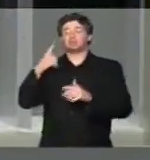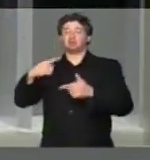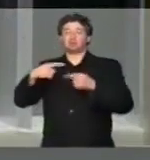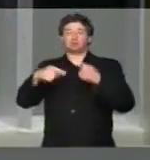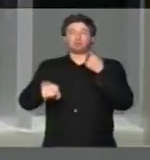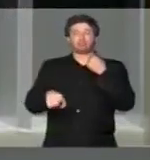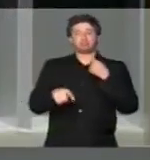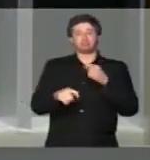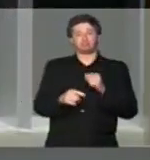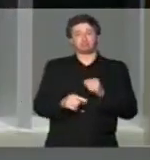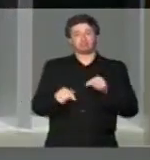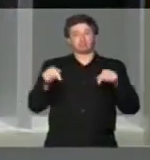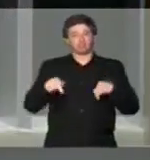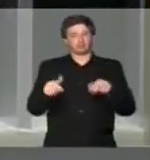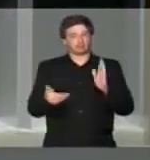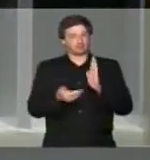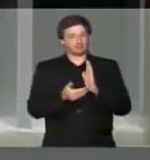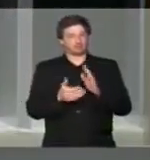irregularidades